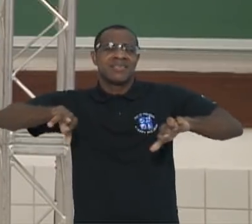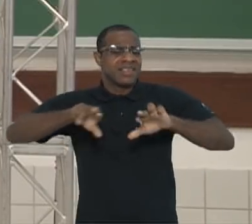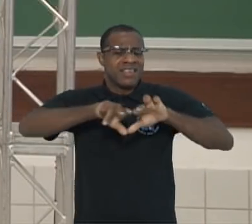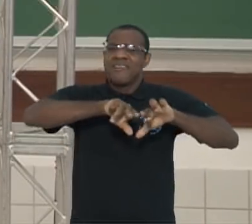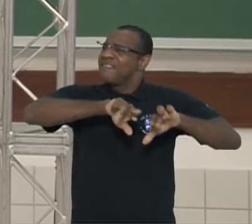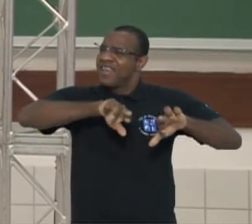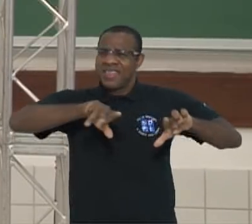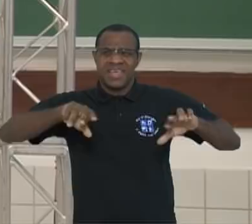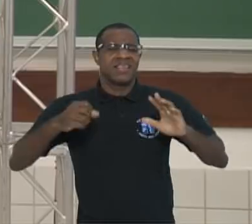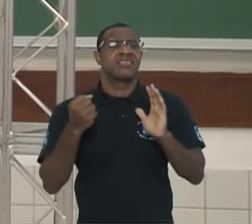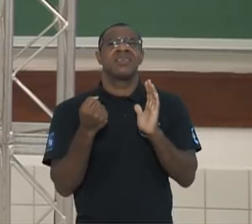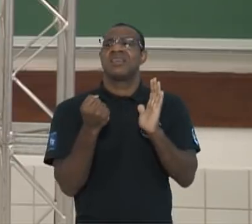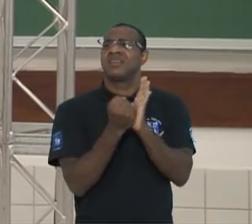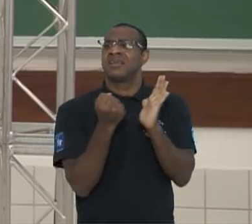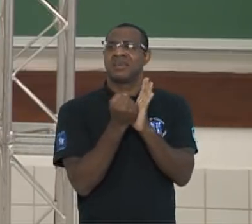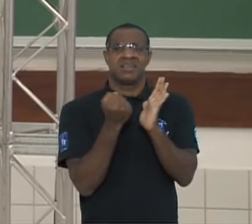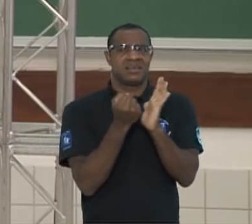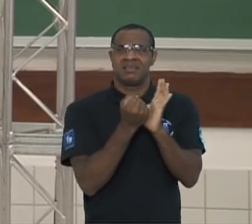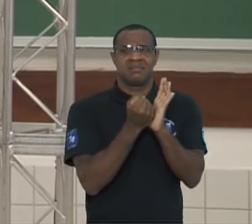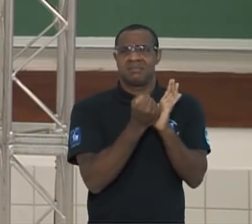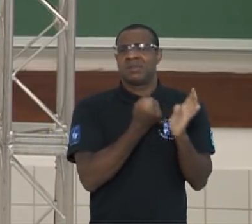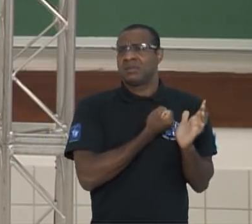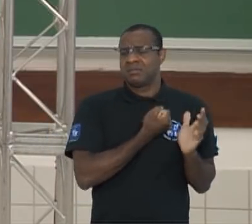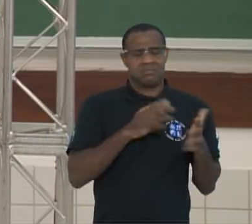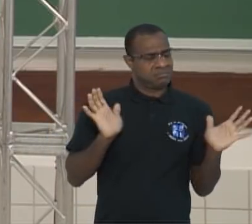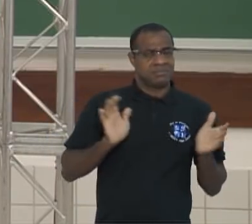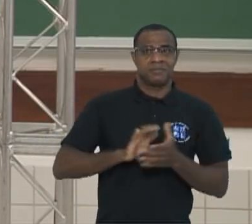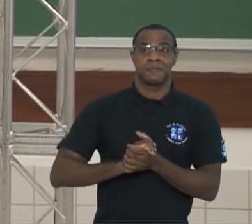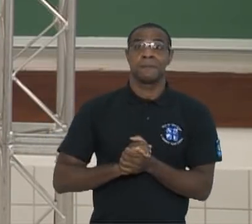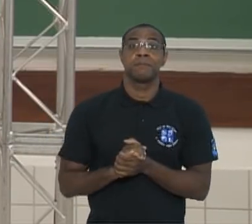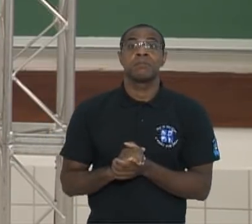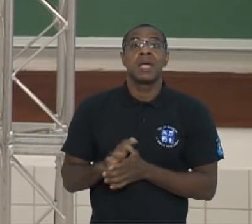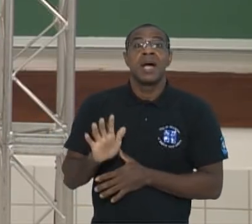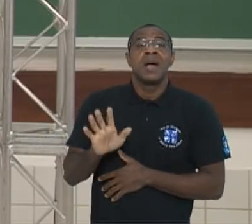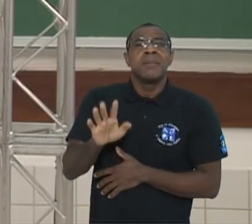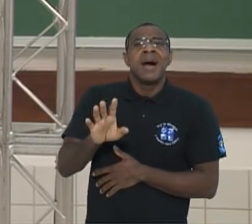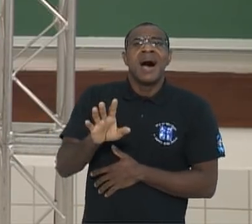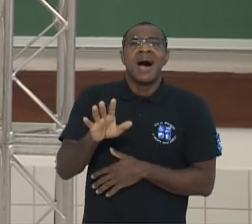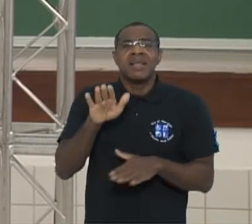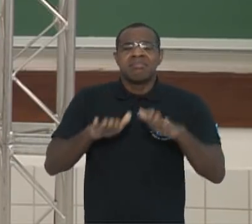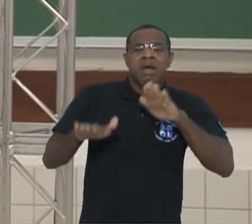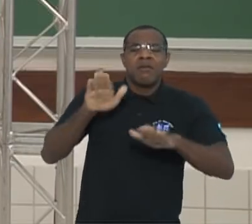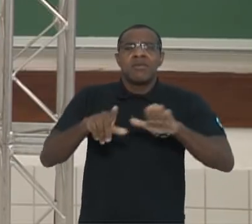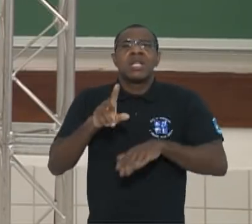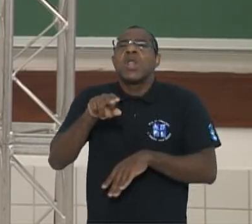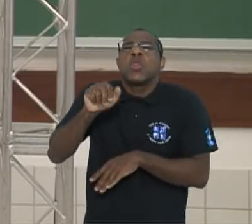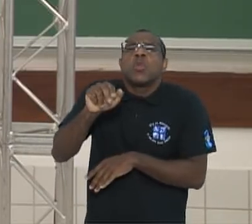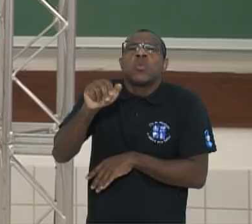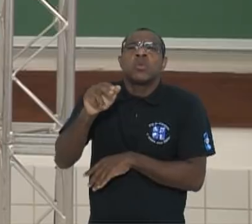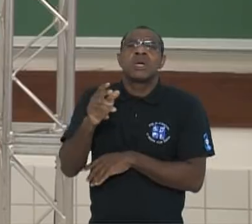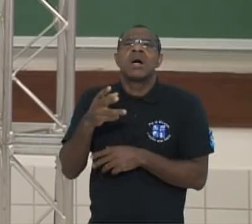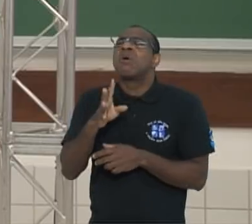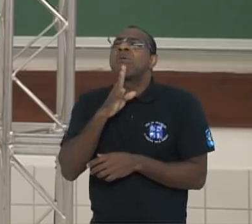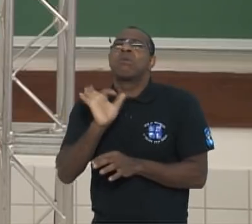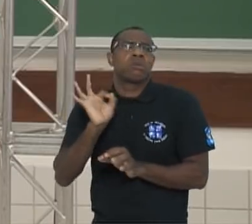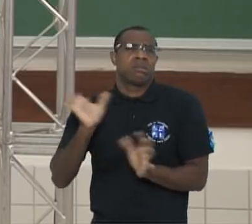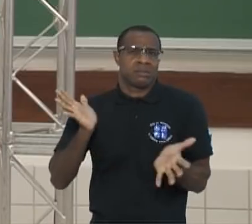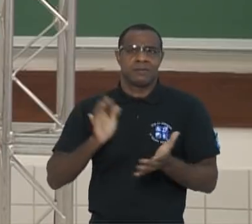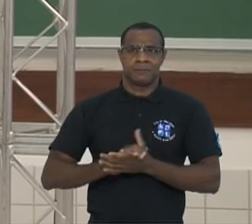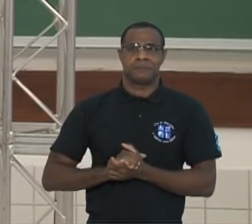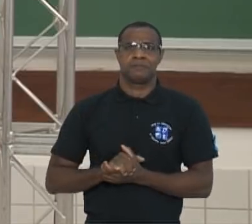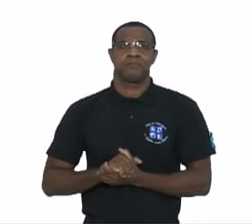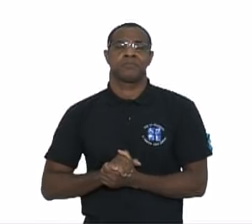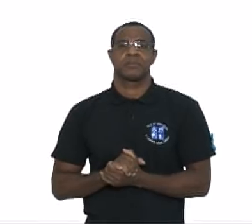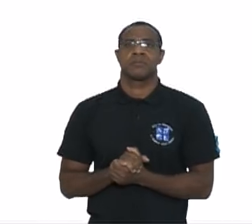do volume. E nós vamos ver algumas. Mesmo que vocês nunca ouviram falar, existem. Querem ver? Vamos lá.